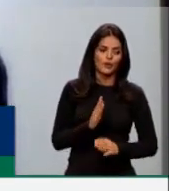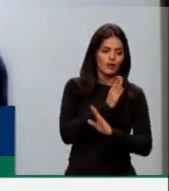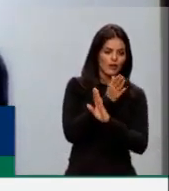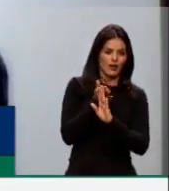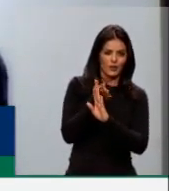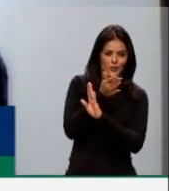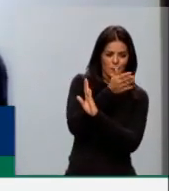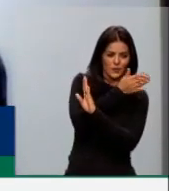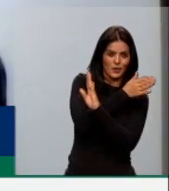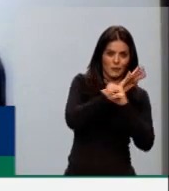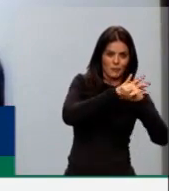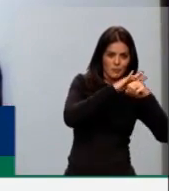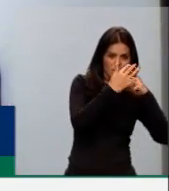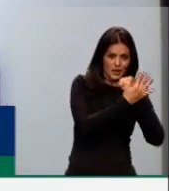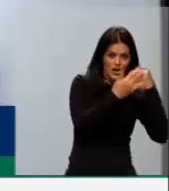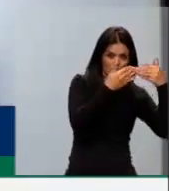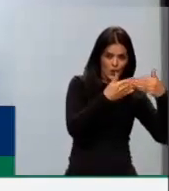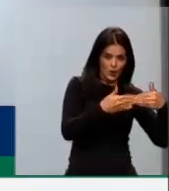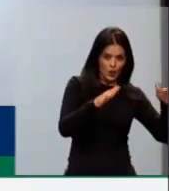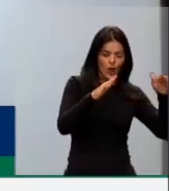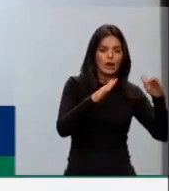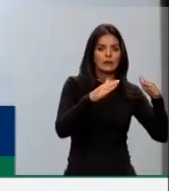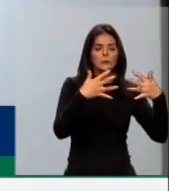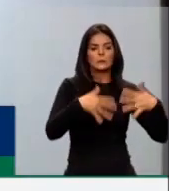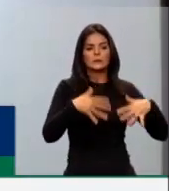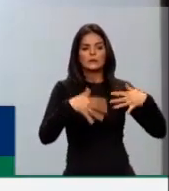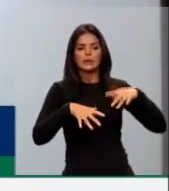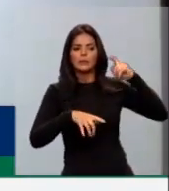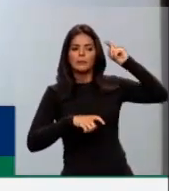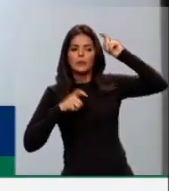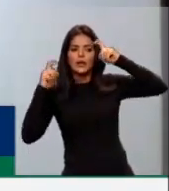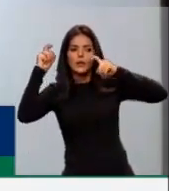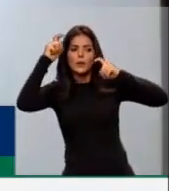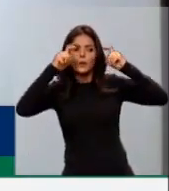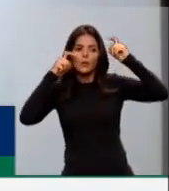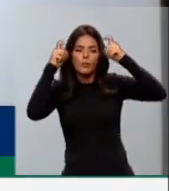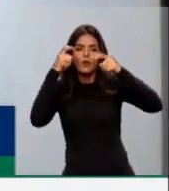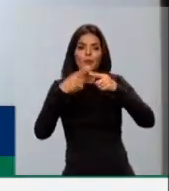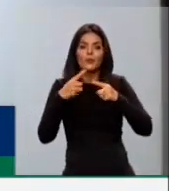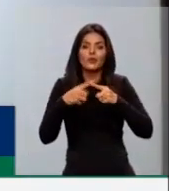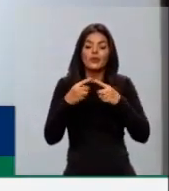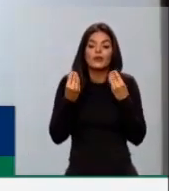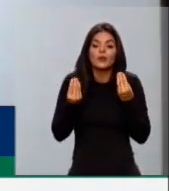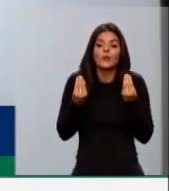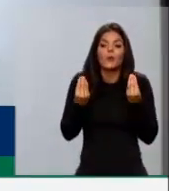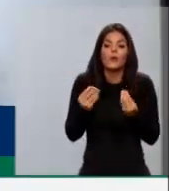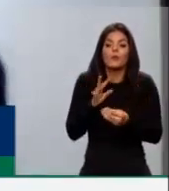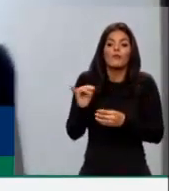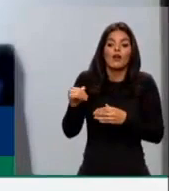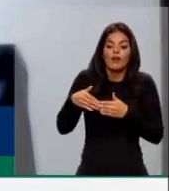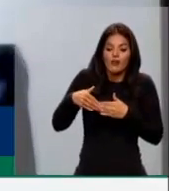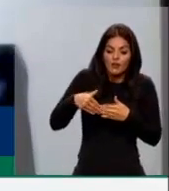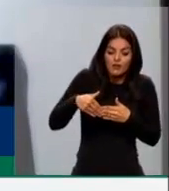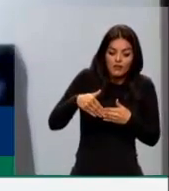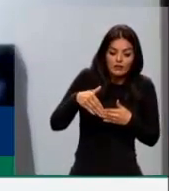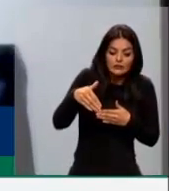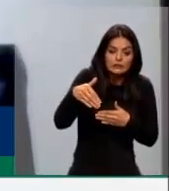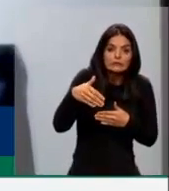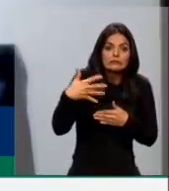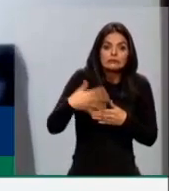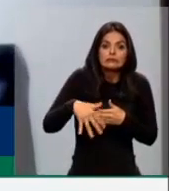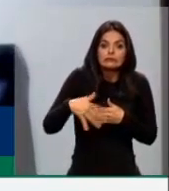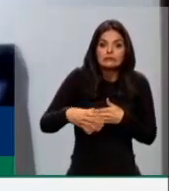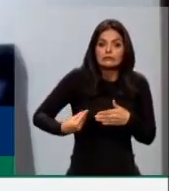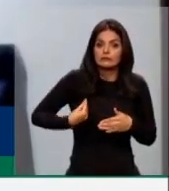pandemia deixou a gente muito preocupadas, porque a gente não sabia o que iria enfrentar. A gente sabe